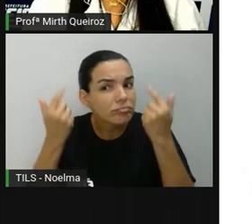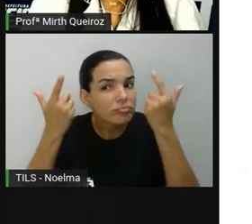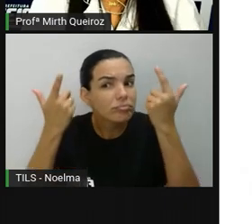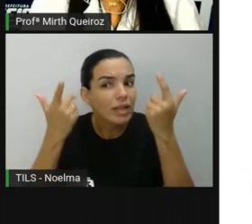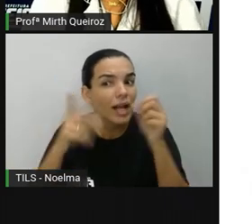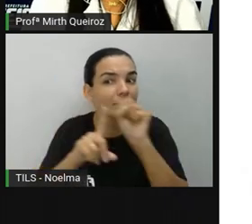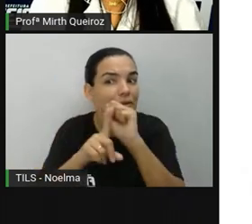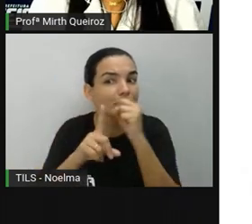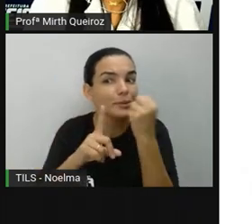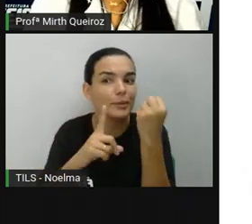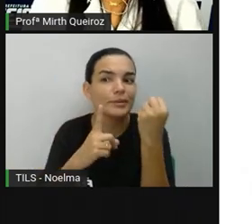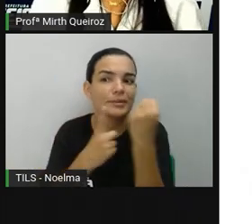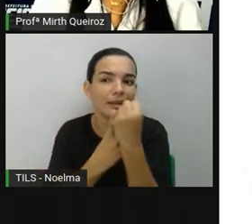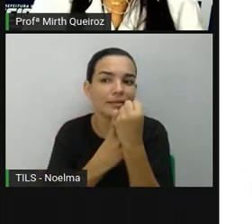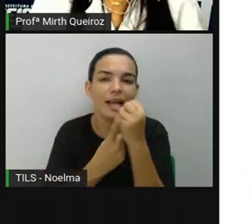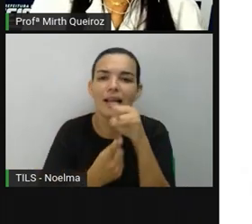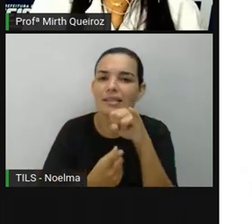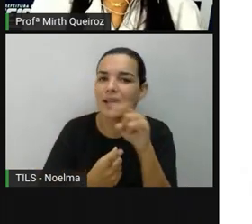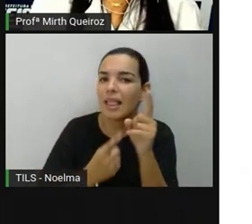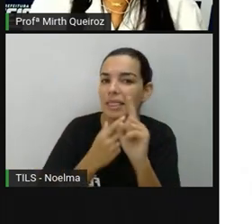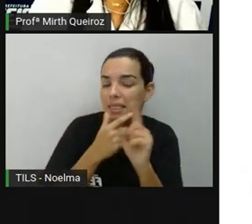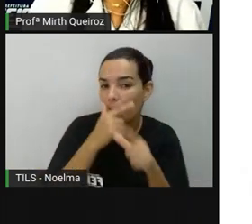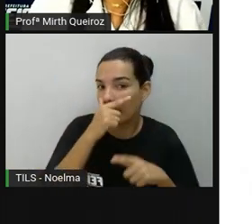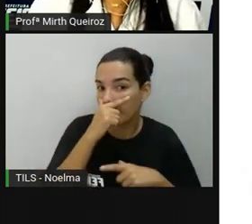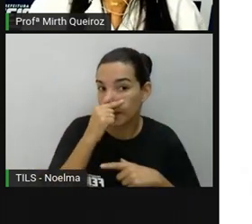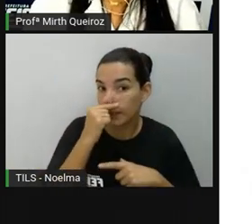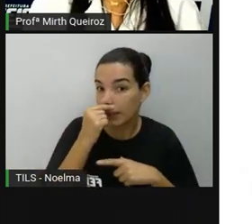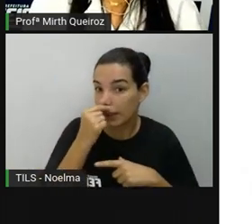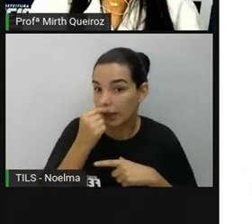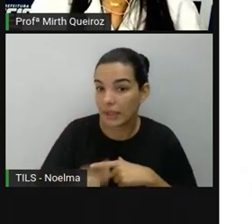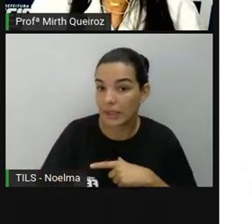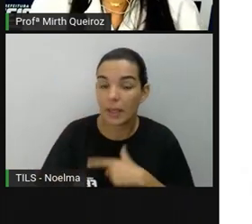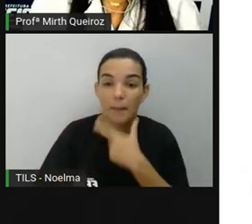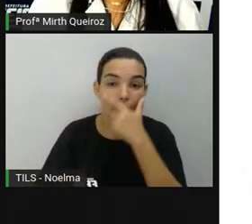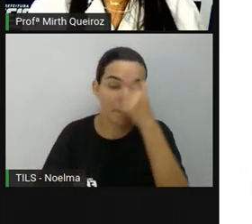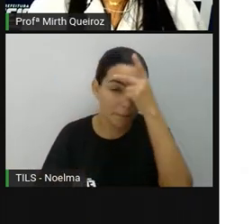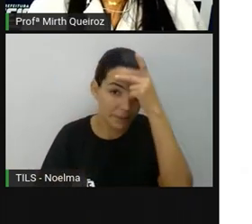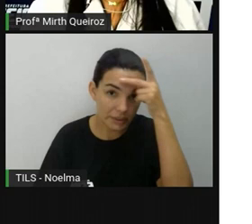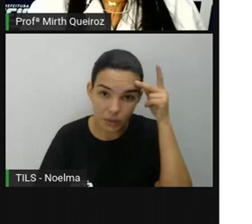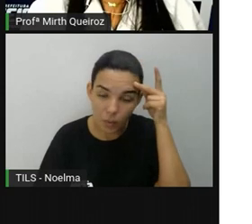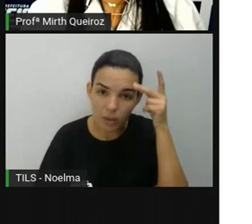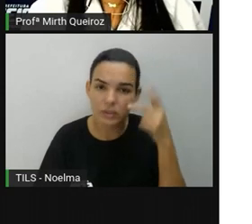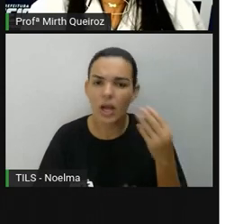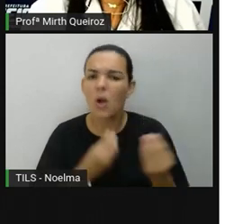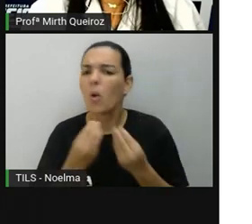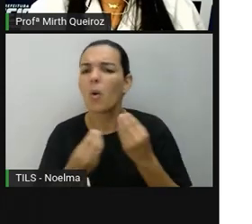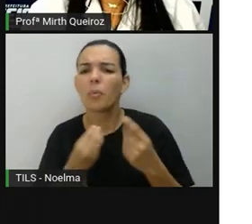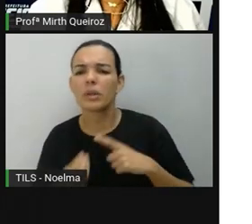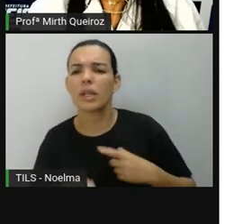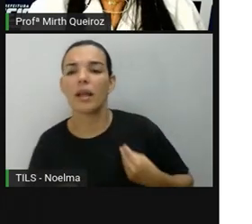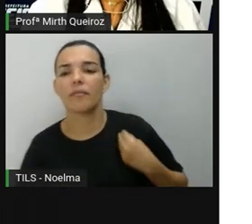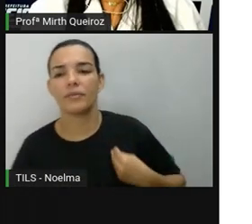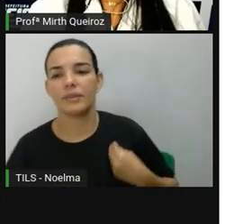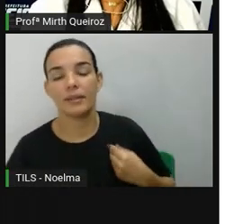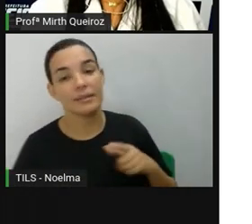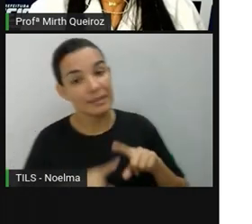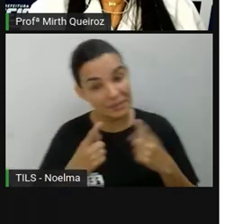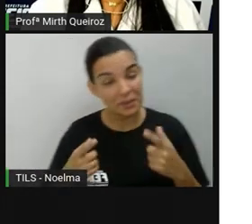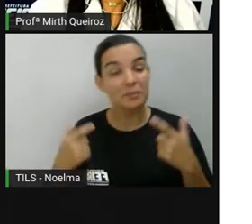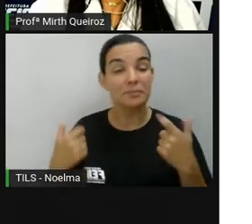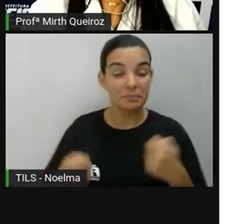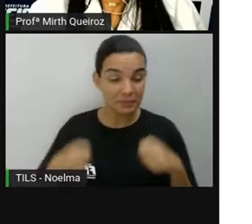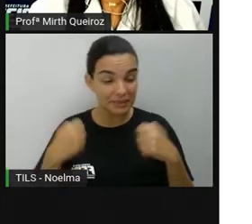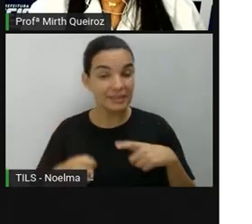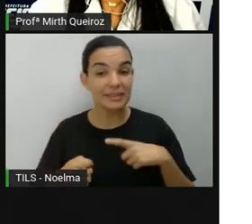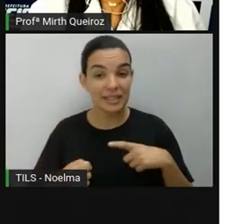redes online são pessoas. Se não tivermos pessoas, essas redes online, elas não vão existir, né? E essas pessoas,